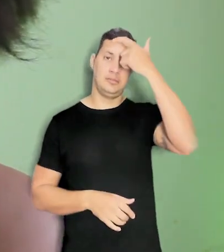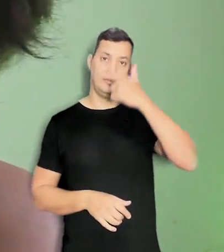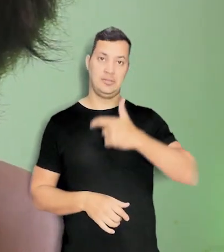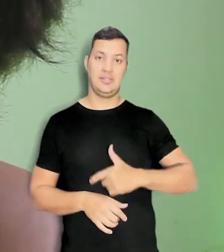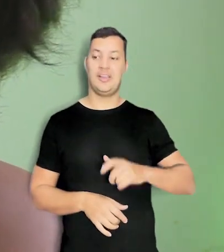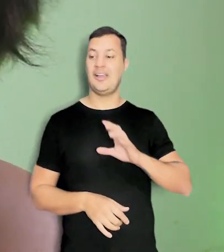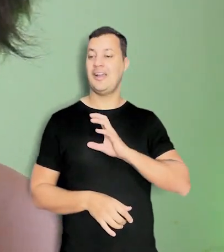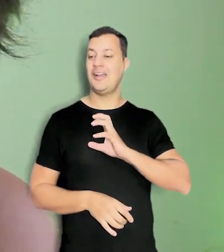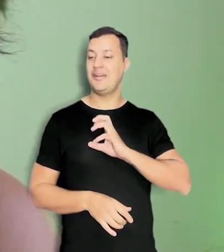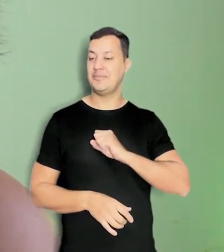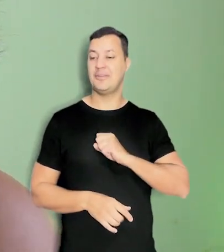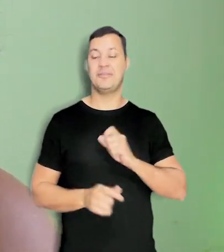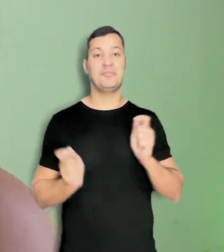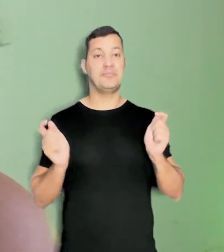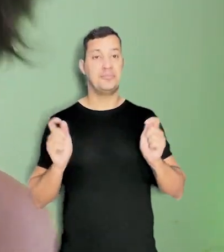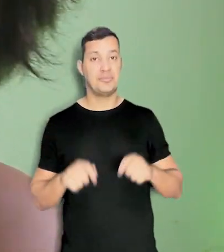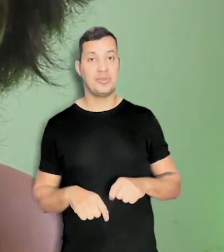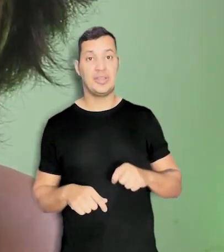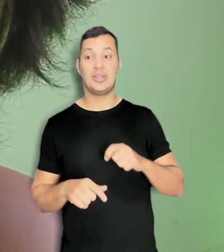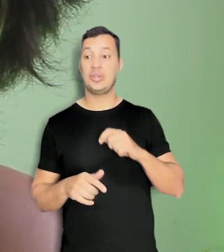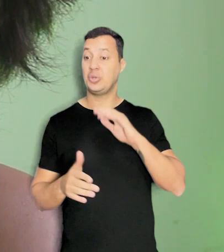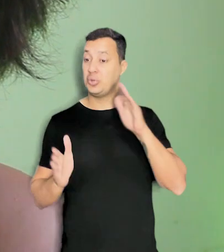Eu amei a possibilidade de eu poder ser